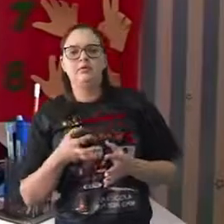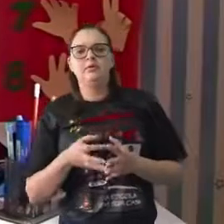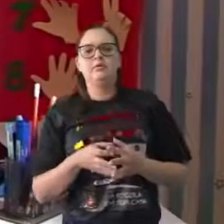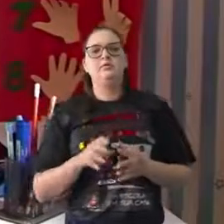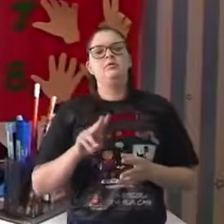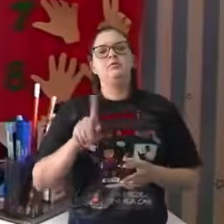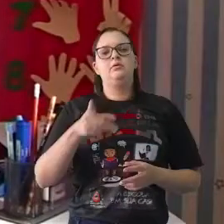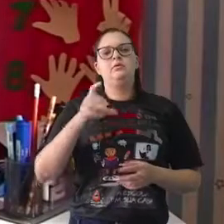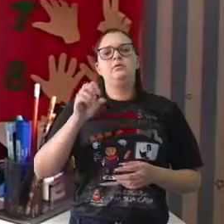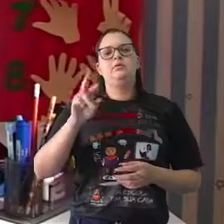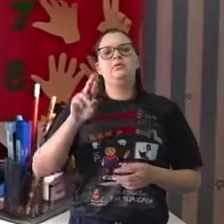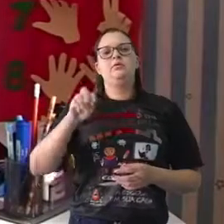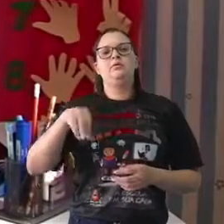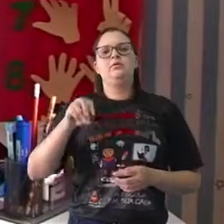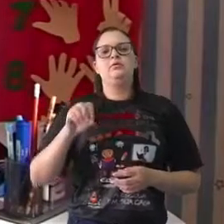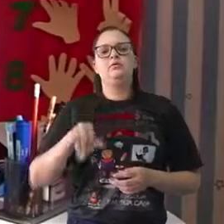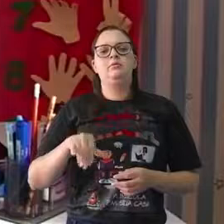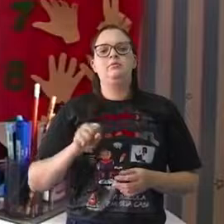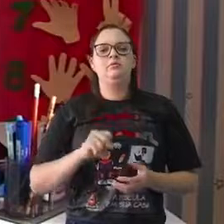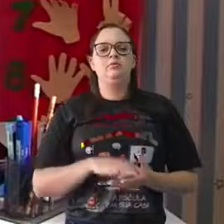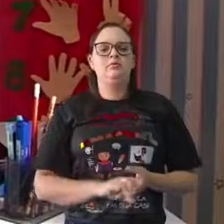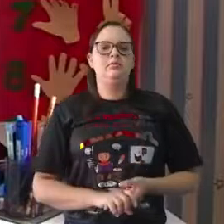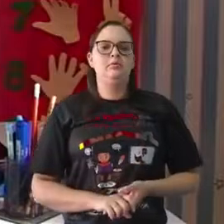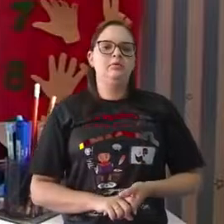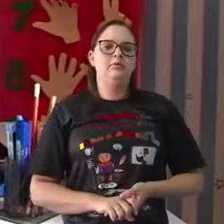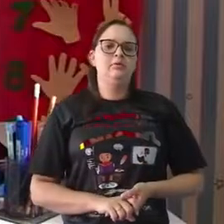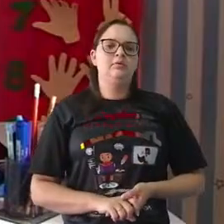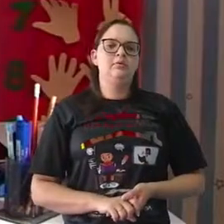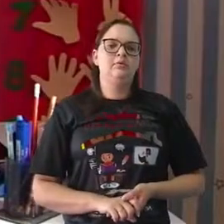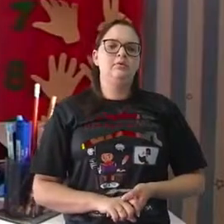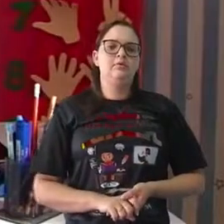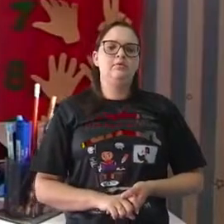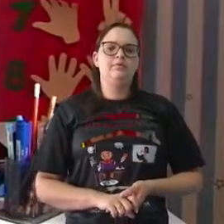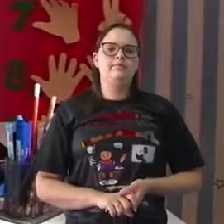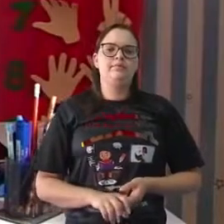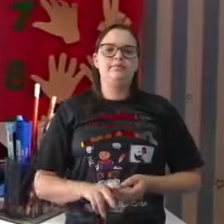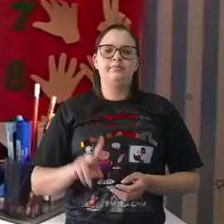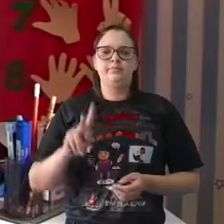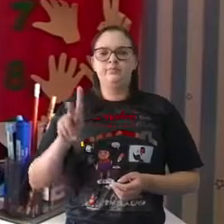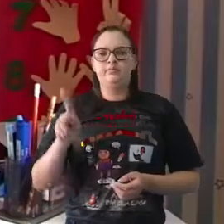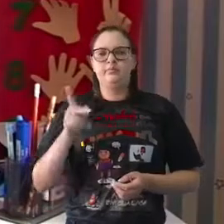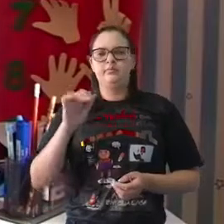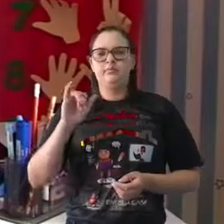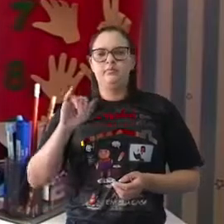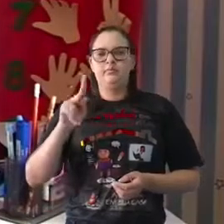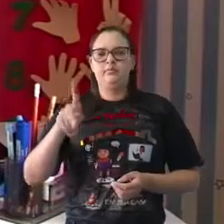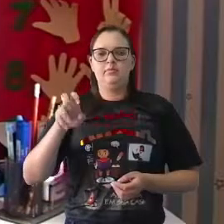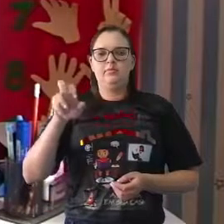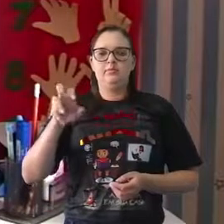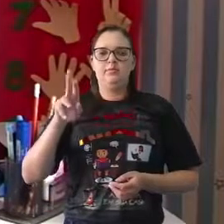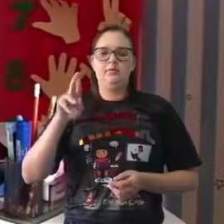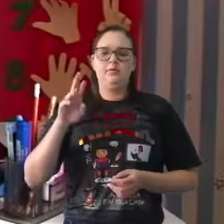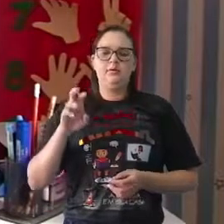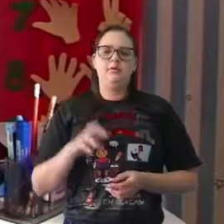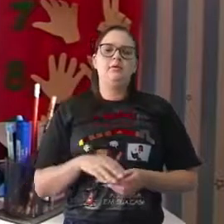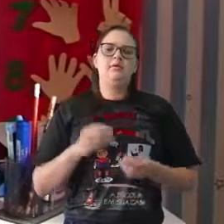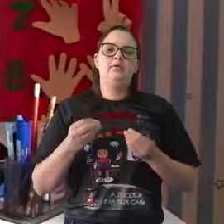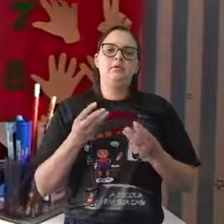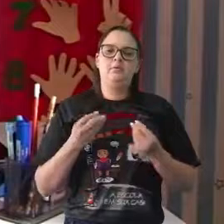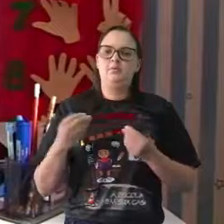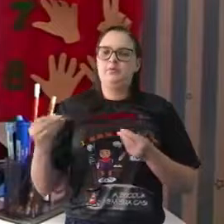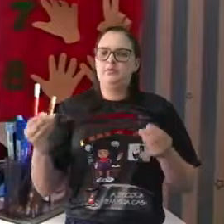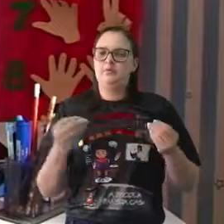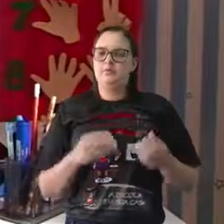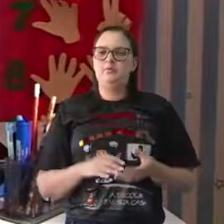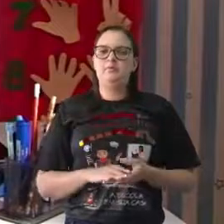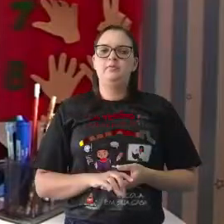menor quantidade, nós temos o hipotireoidismo. Hiper, quando há em excesso, e hipo, quando está em